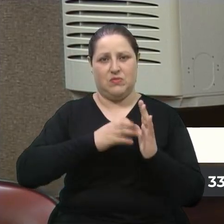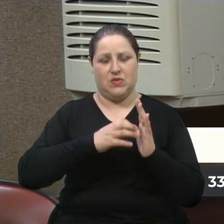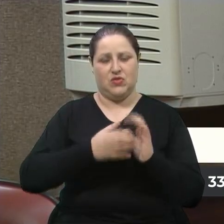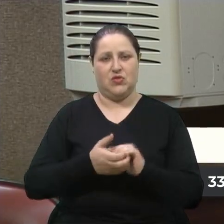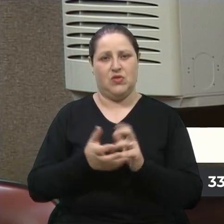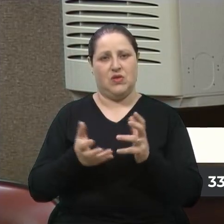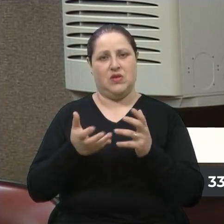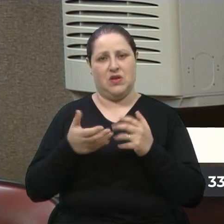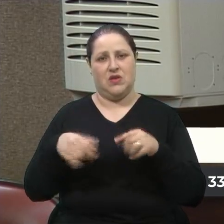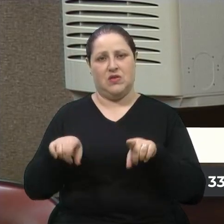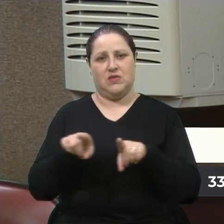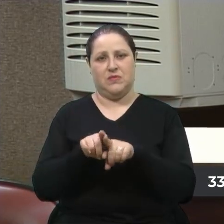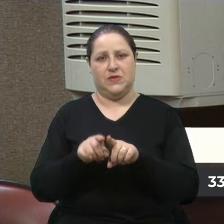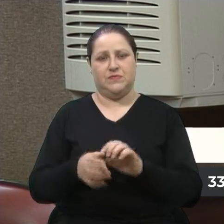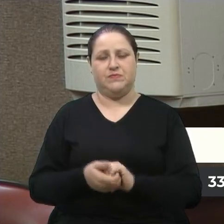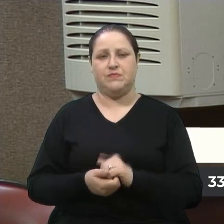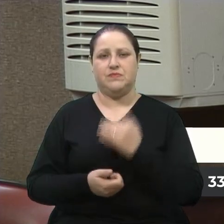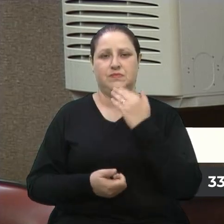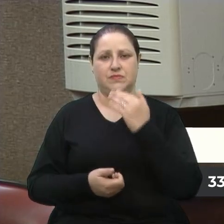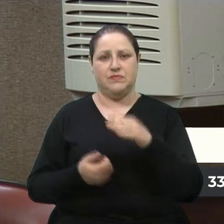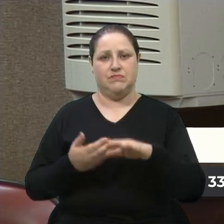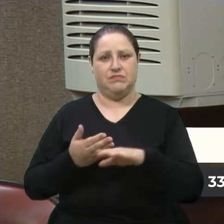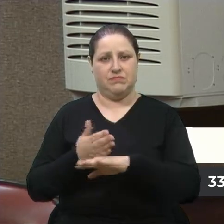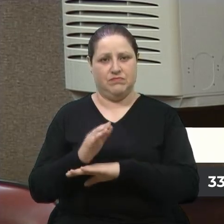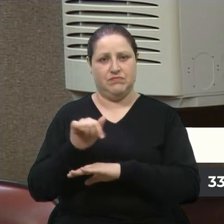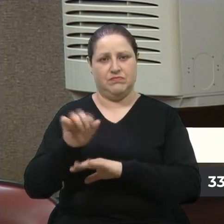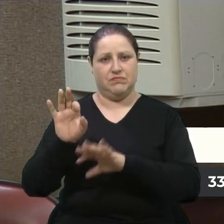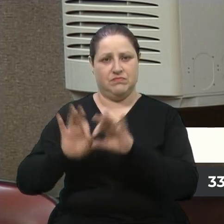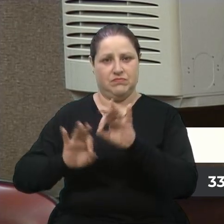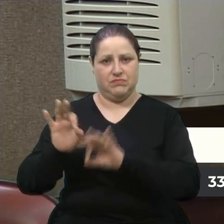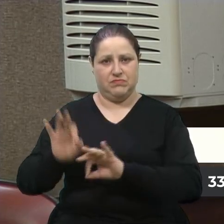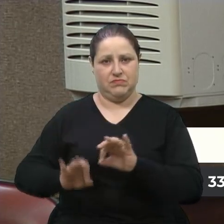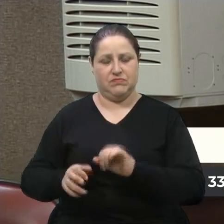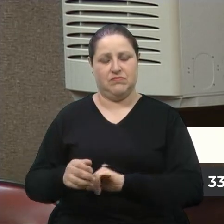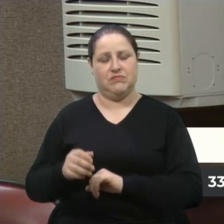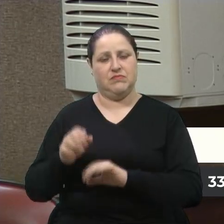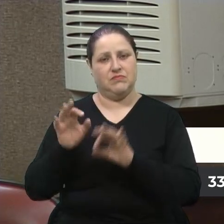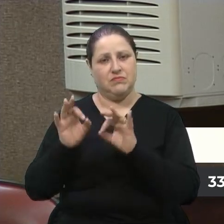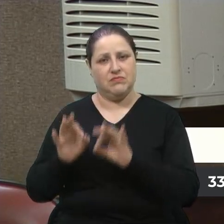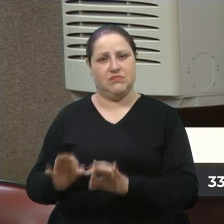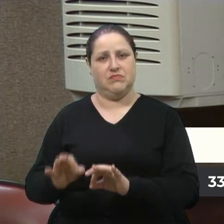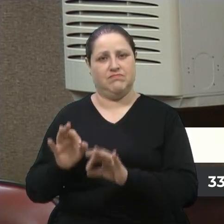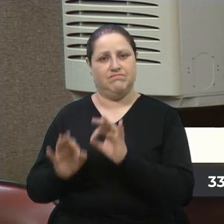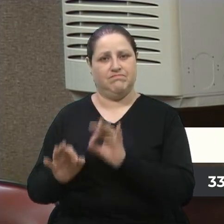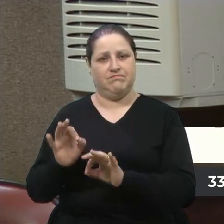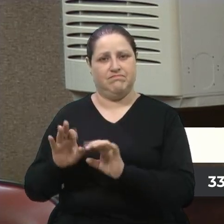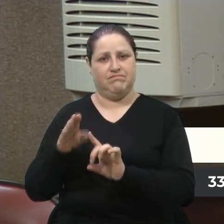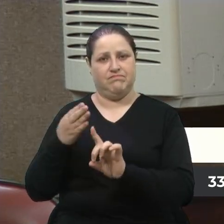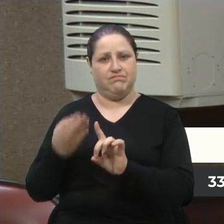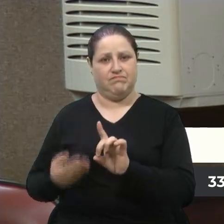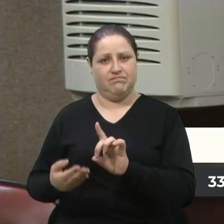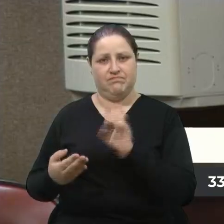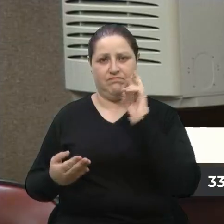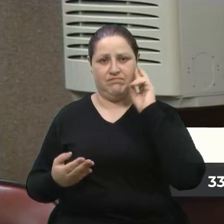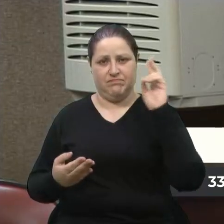também pedir a aprovação desse projeto, uma justa homenagem ao